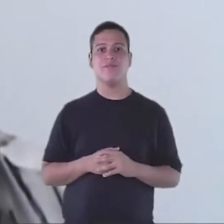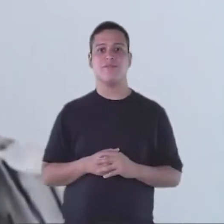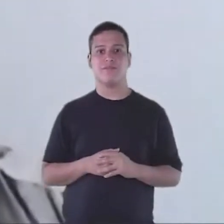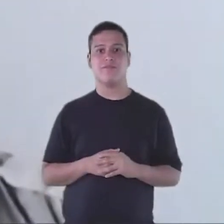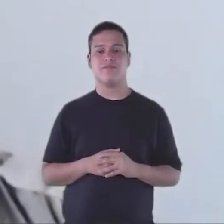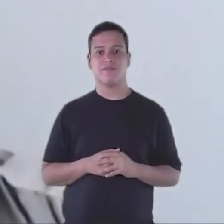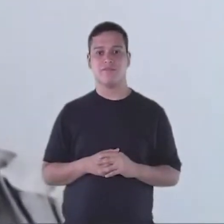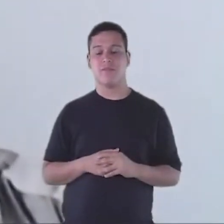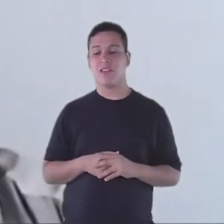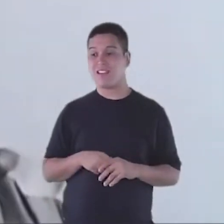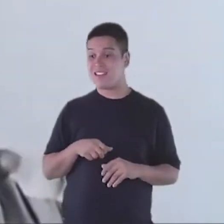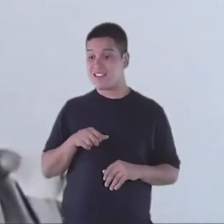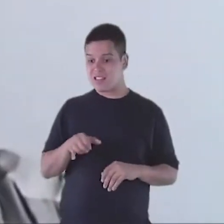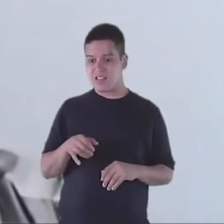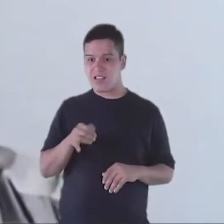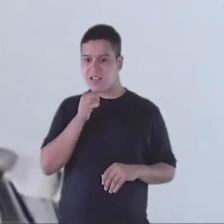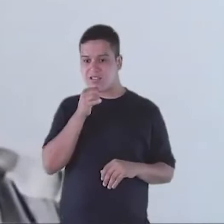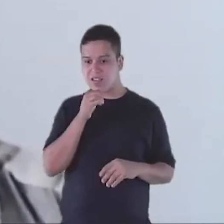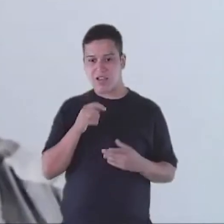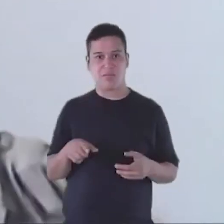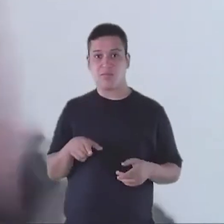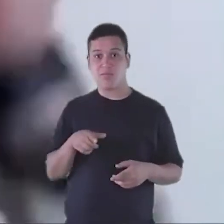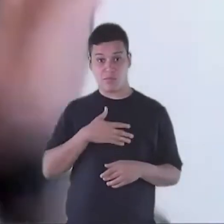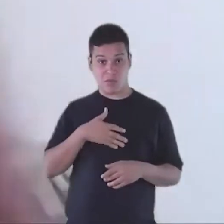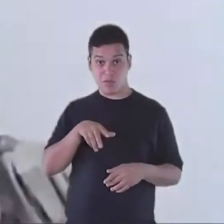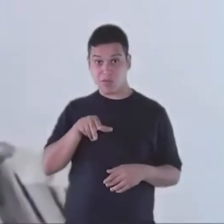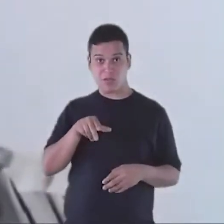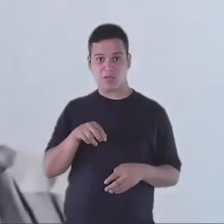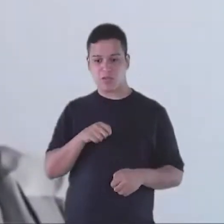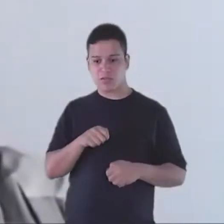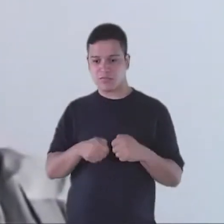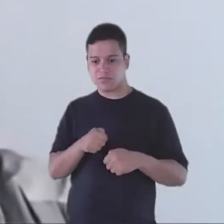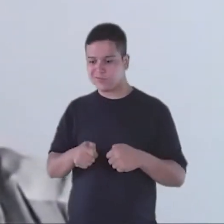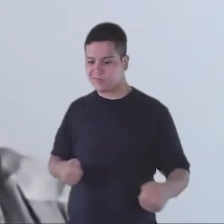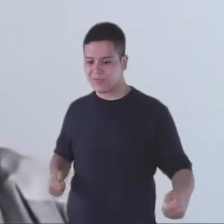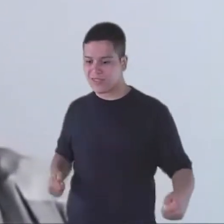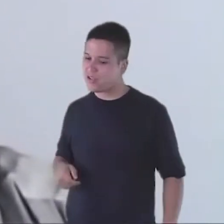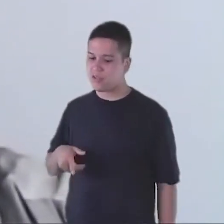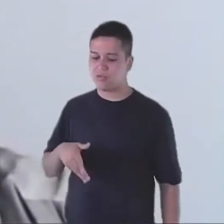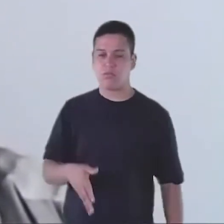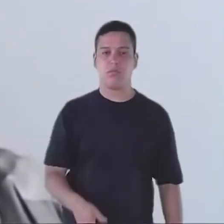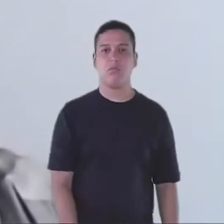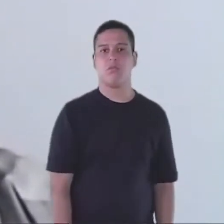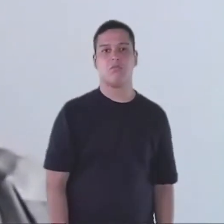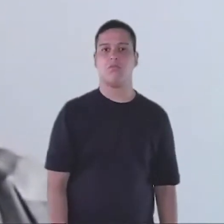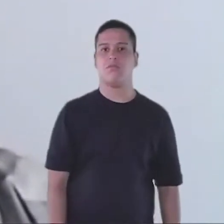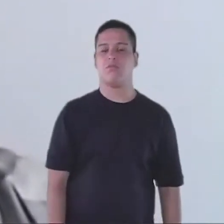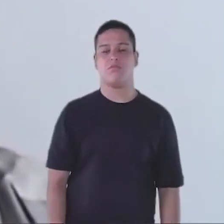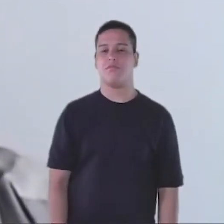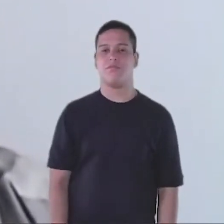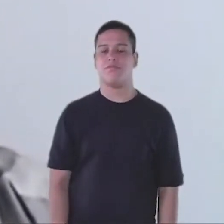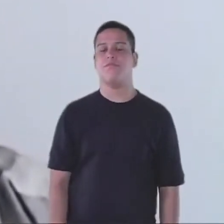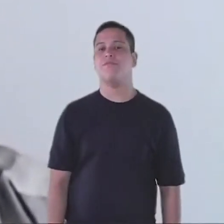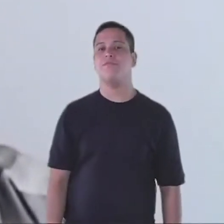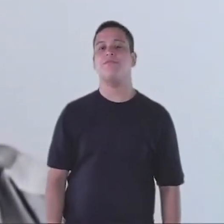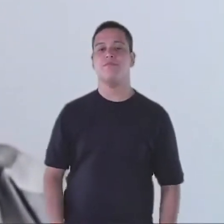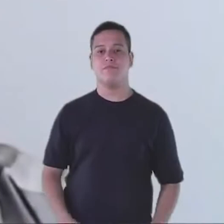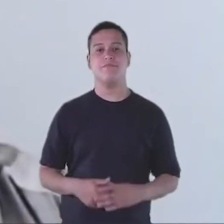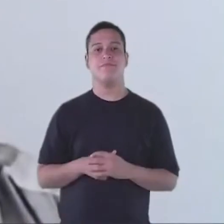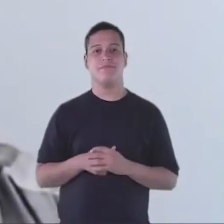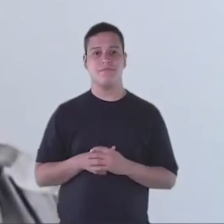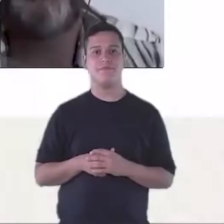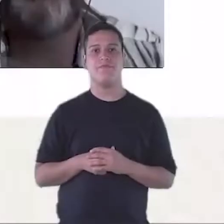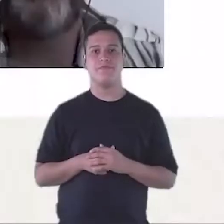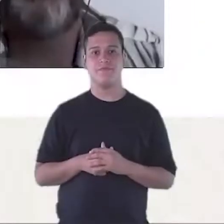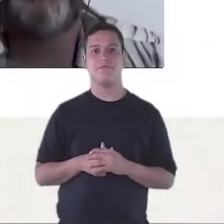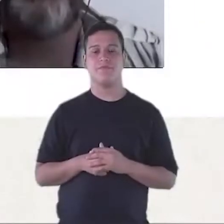Se tivesse com o cadarço solto, como eu fazia, já estava lá embaixo. Há muito tempo.